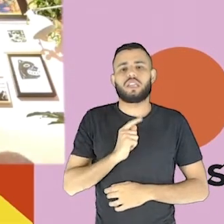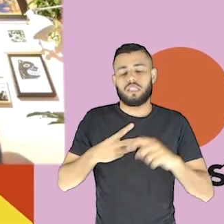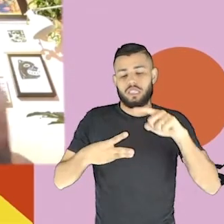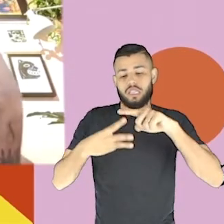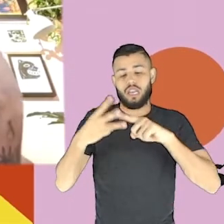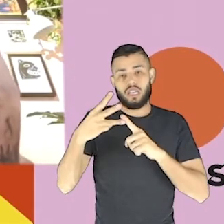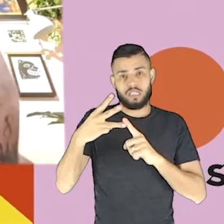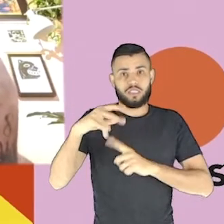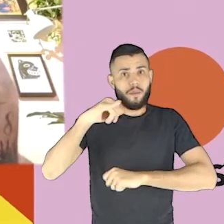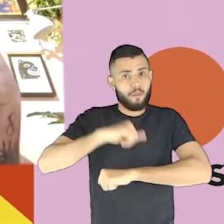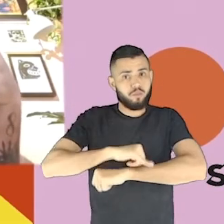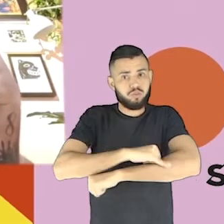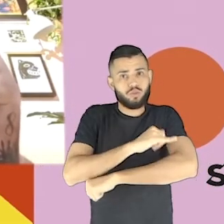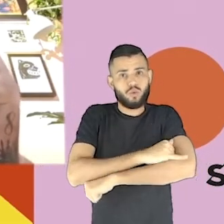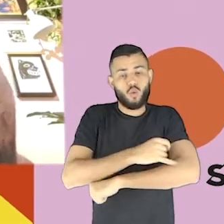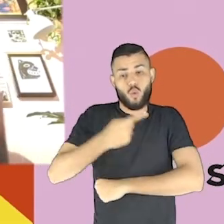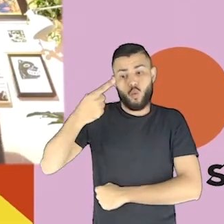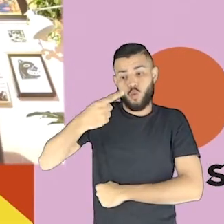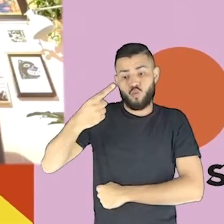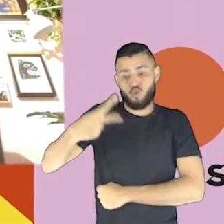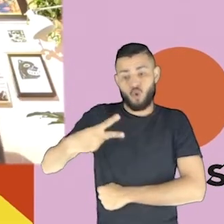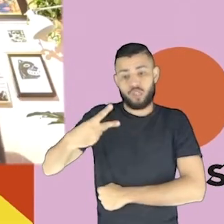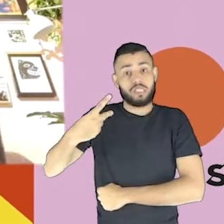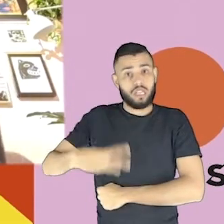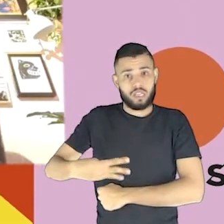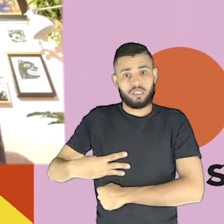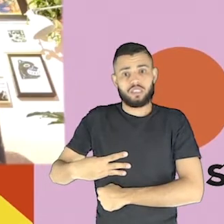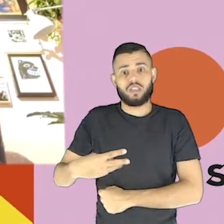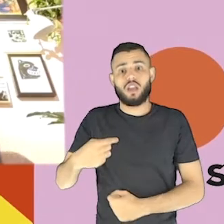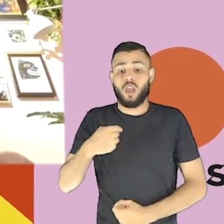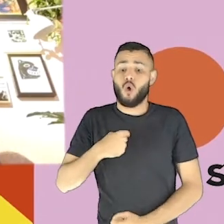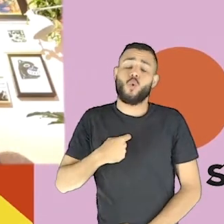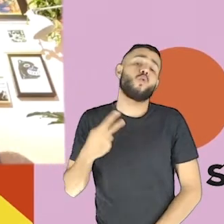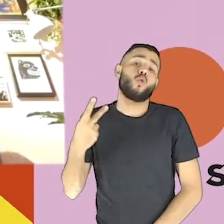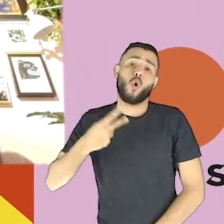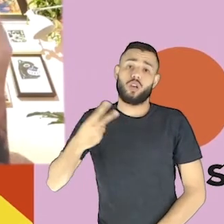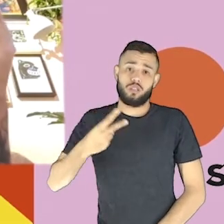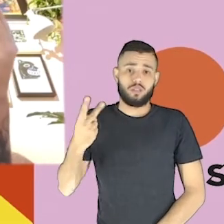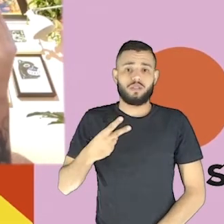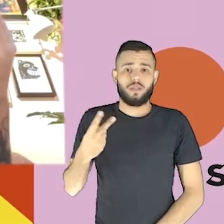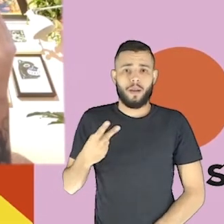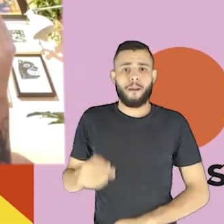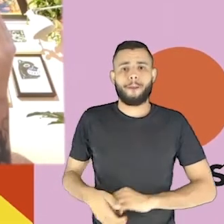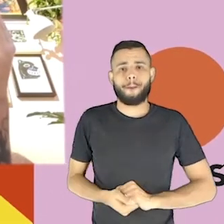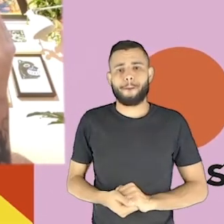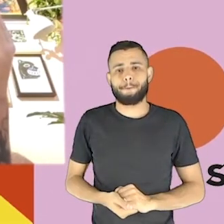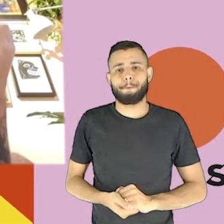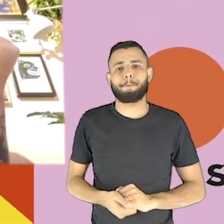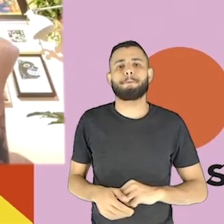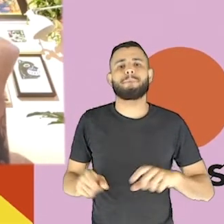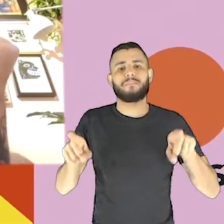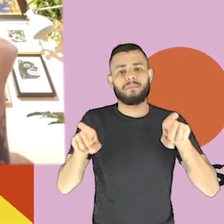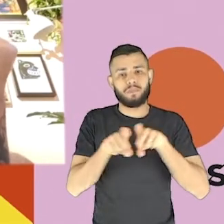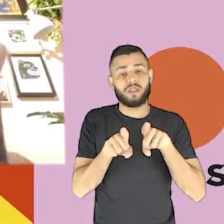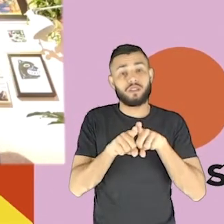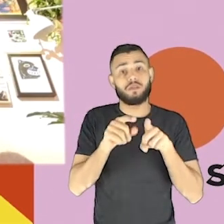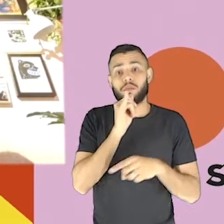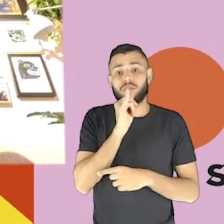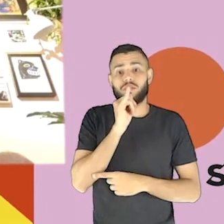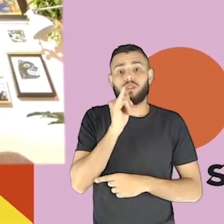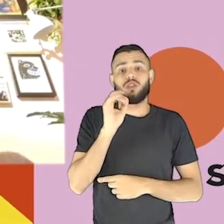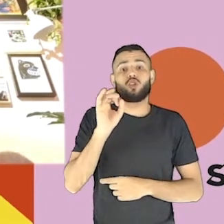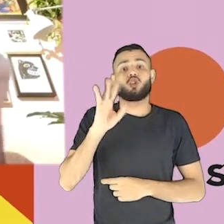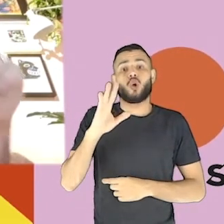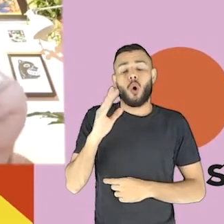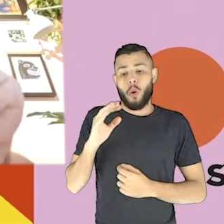índice três classificações de obesidade. Grau 1, grau 2, grau 3. Eu já estou no grau 2. Sem levar em consideração, só usando o